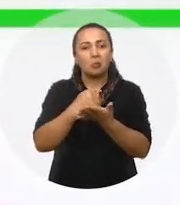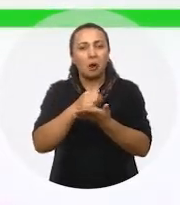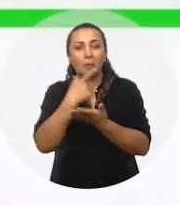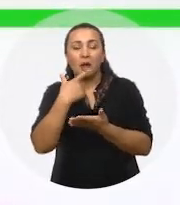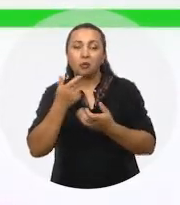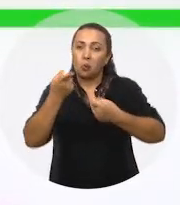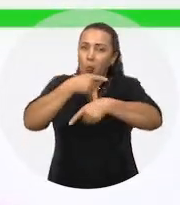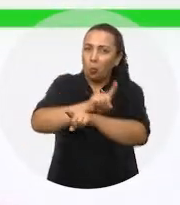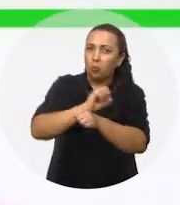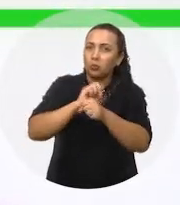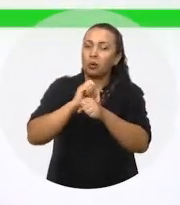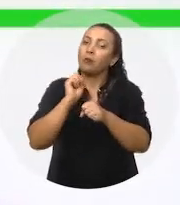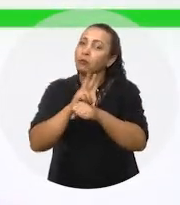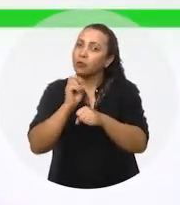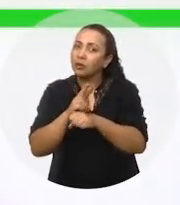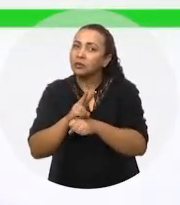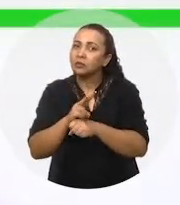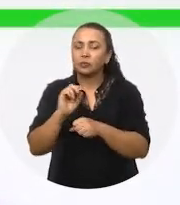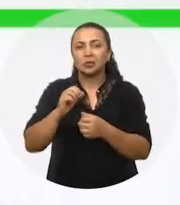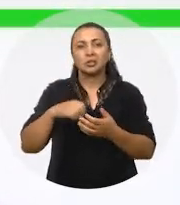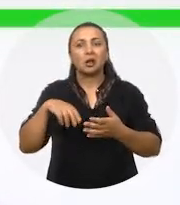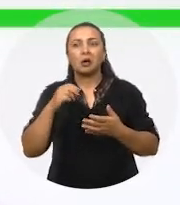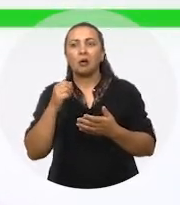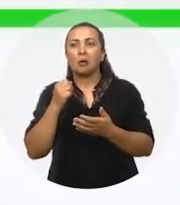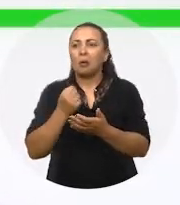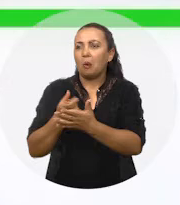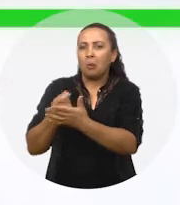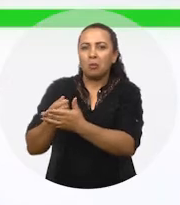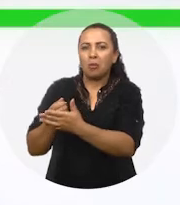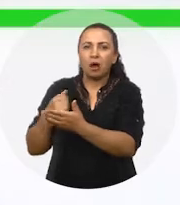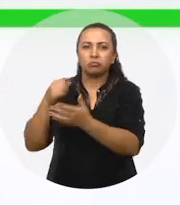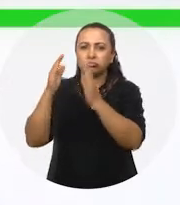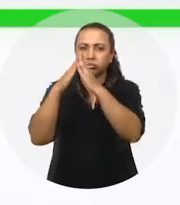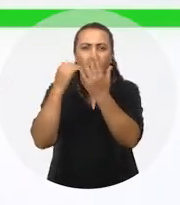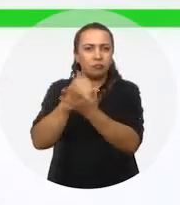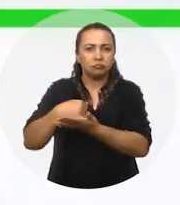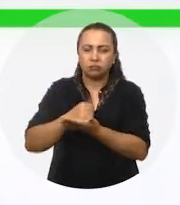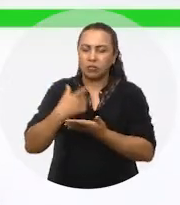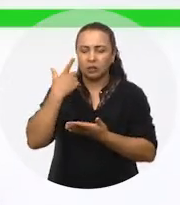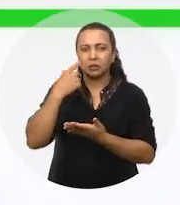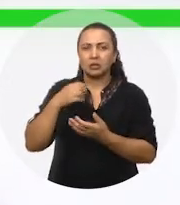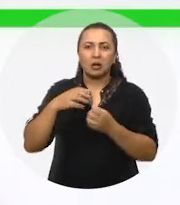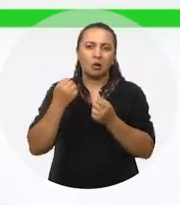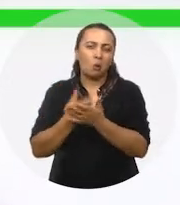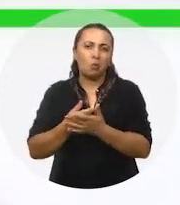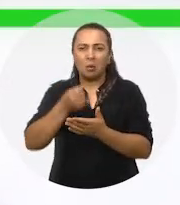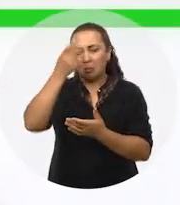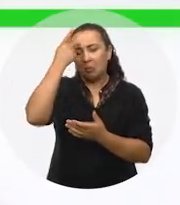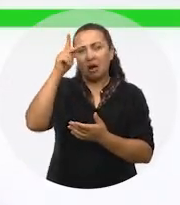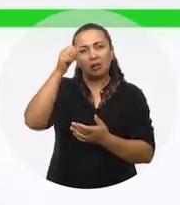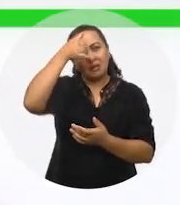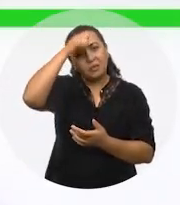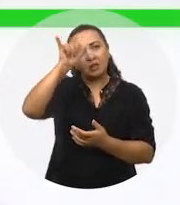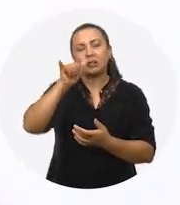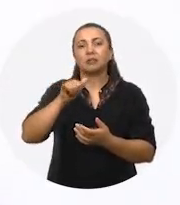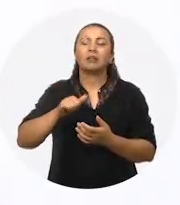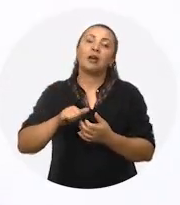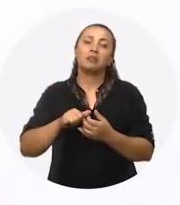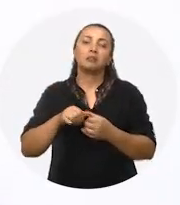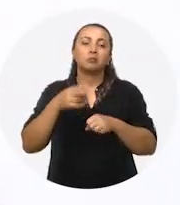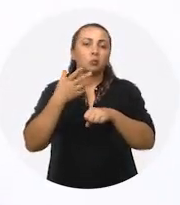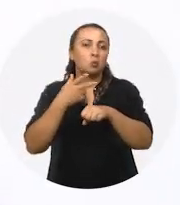antiviral, que você, né, consumiria, como qualquer uma outra droga que você toma, para evitar ou tratar a